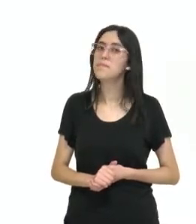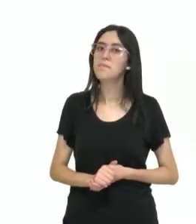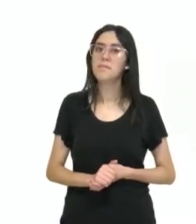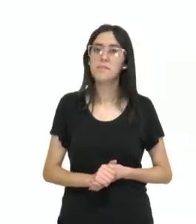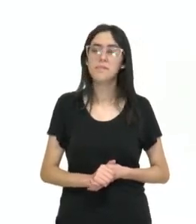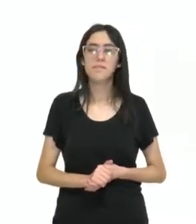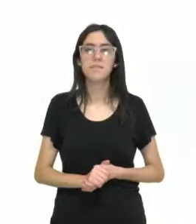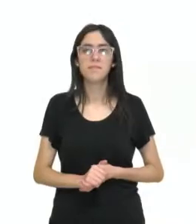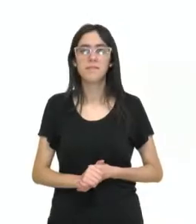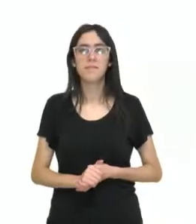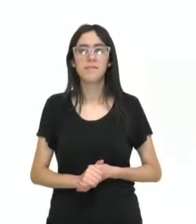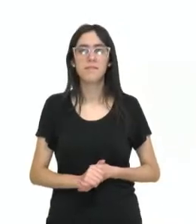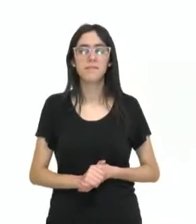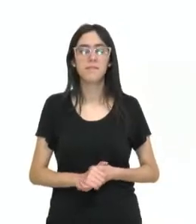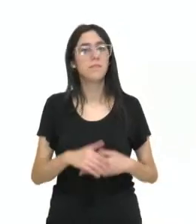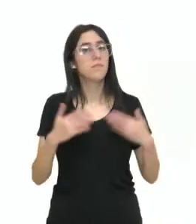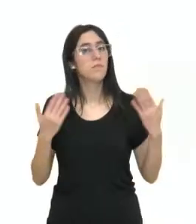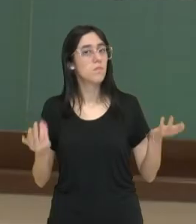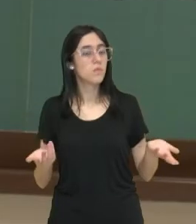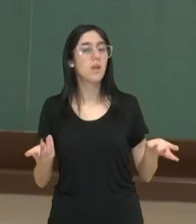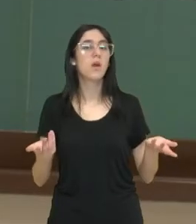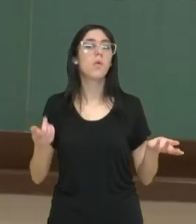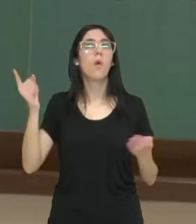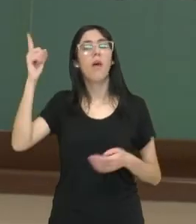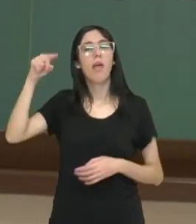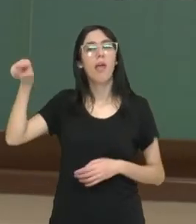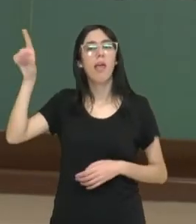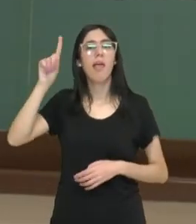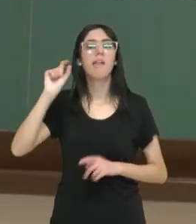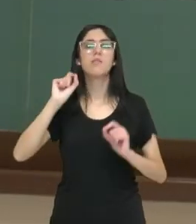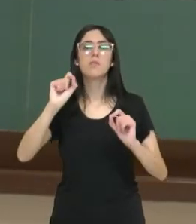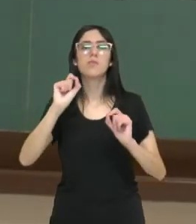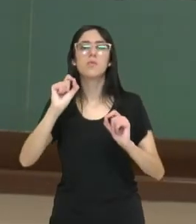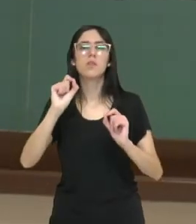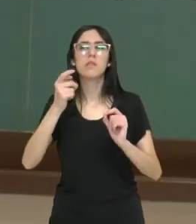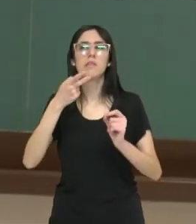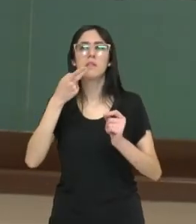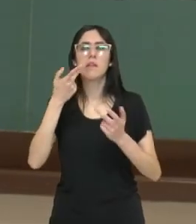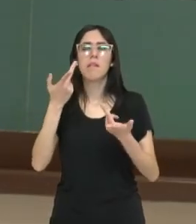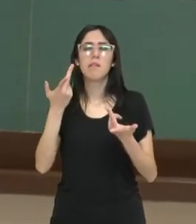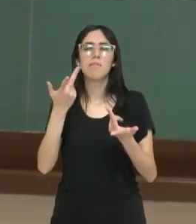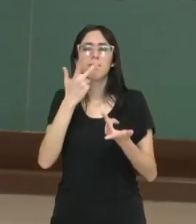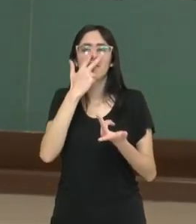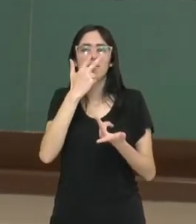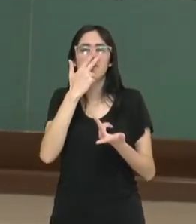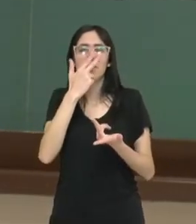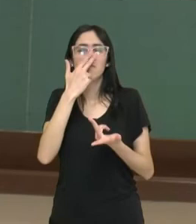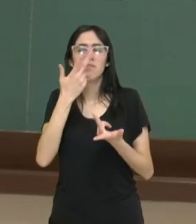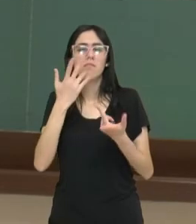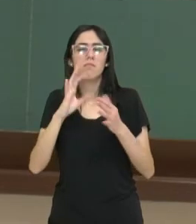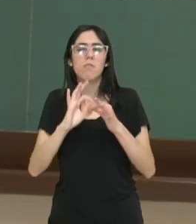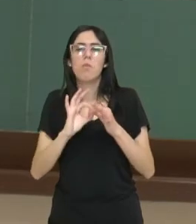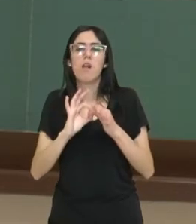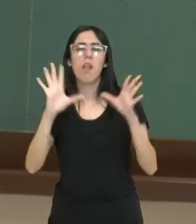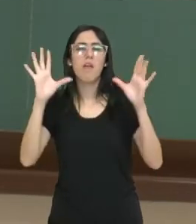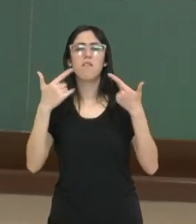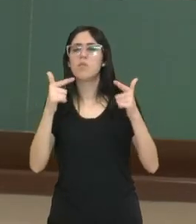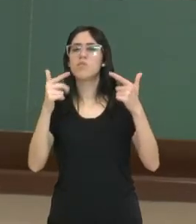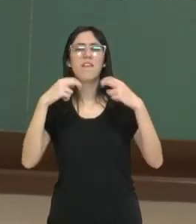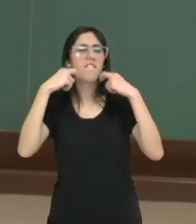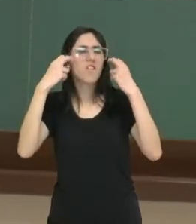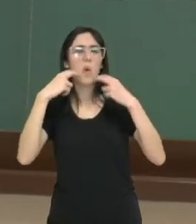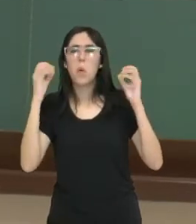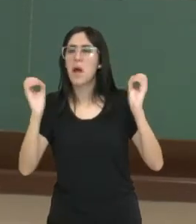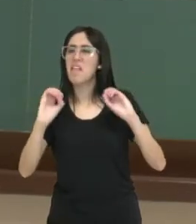ruidosos. Então, eles são assim, poucas palavras, está dizendo que são abertos, são livres, não tem vergonha,